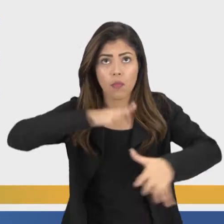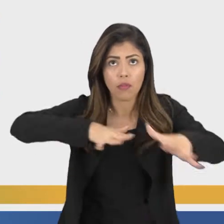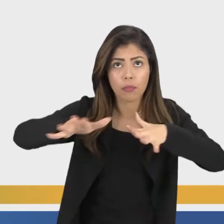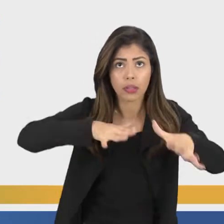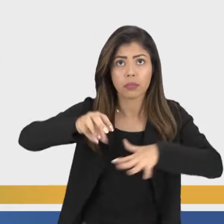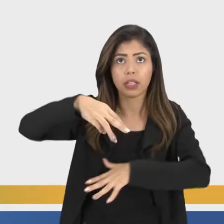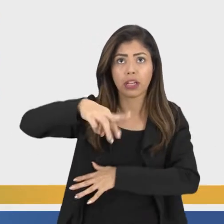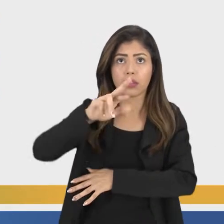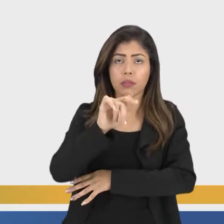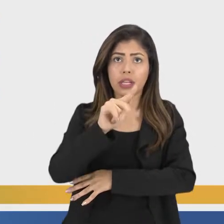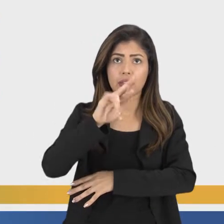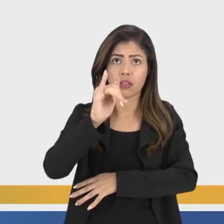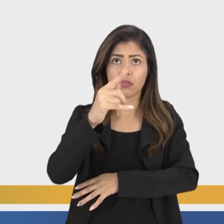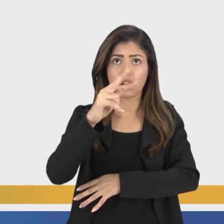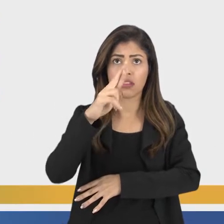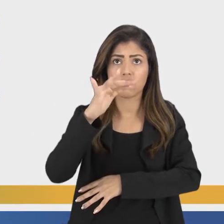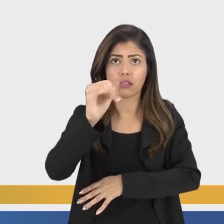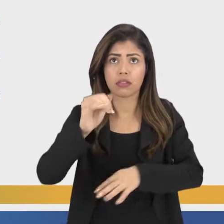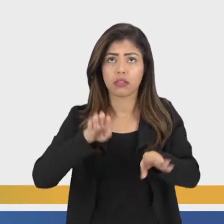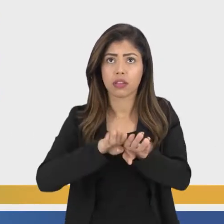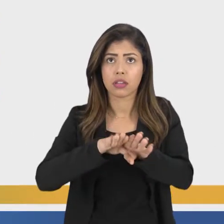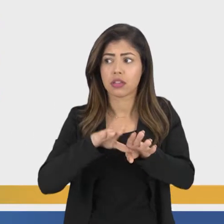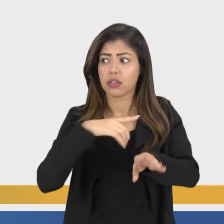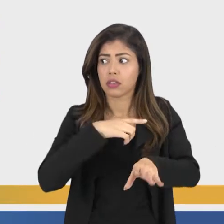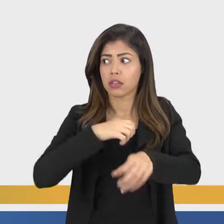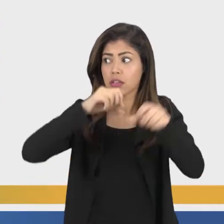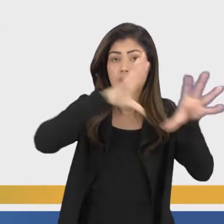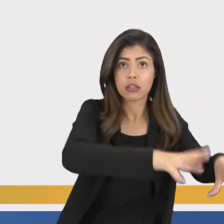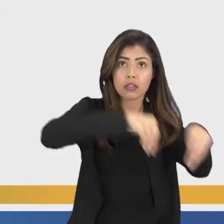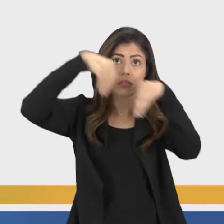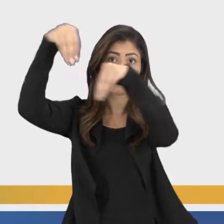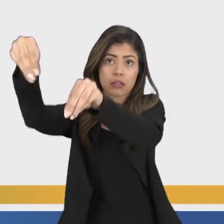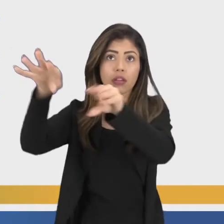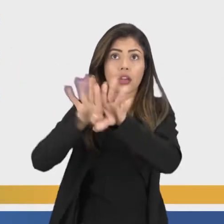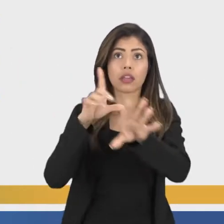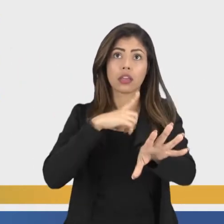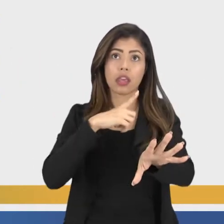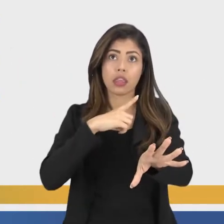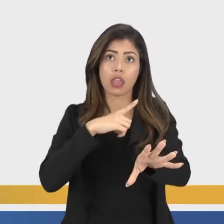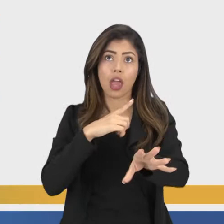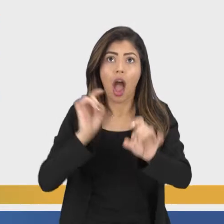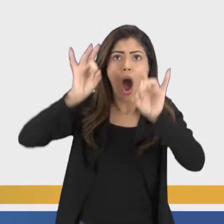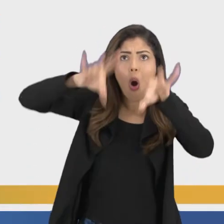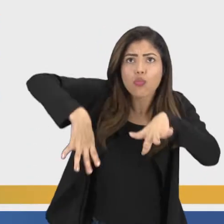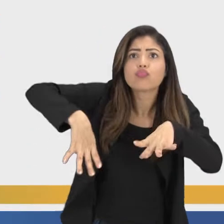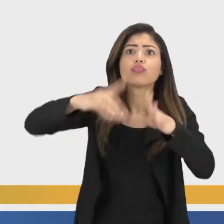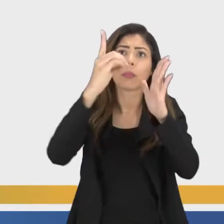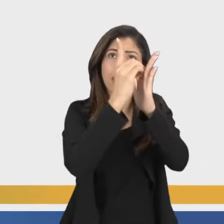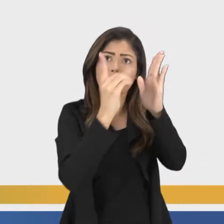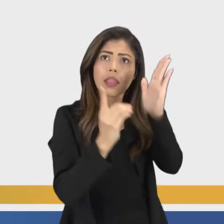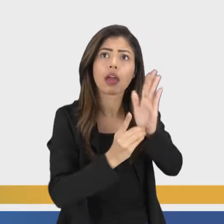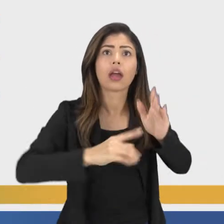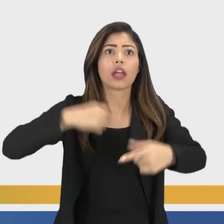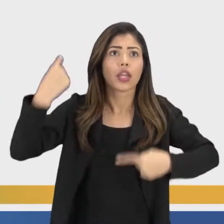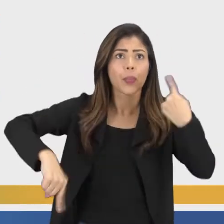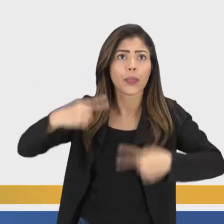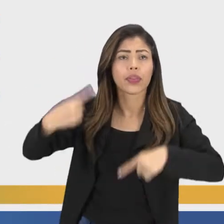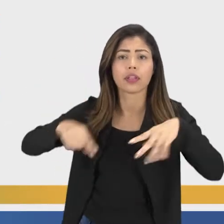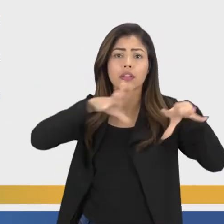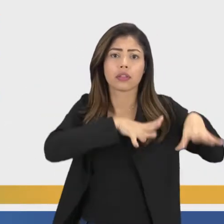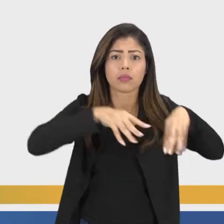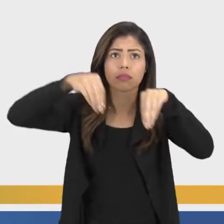para os movimentos migratórios nas últimas décadas e uma política migratória atual dos